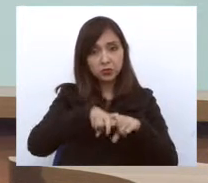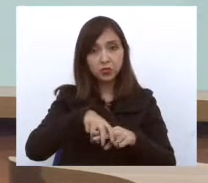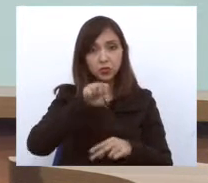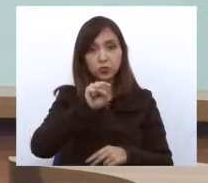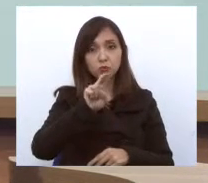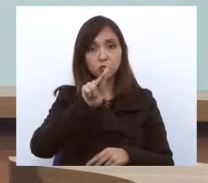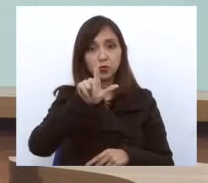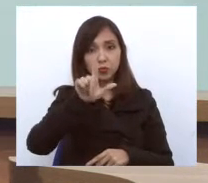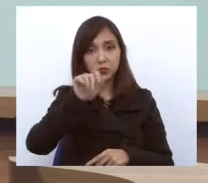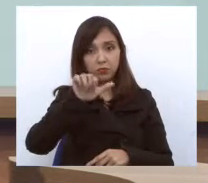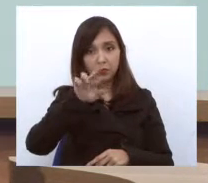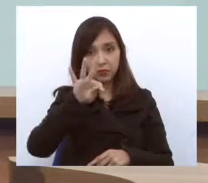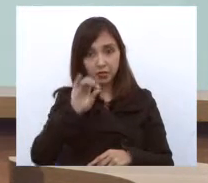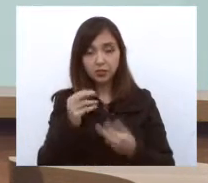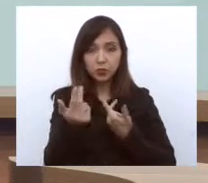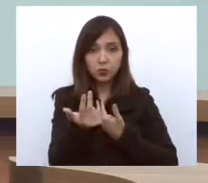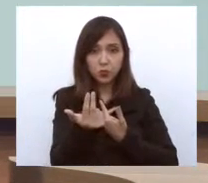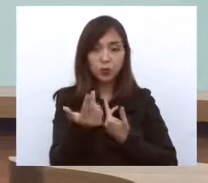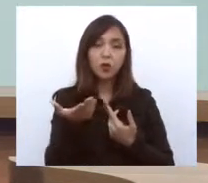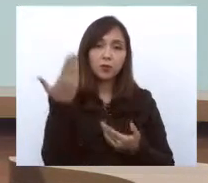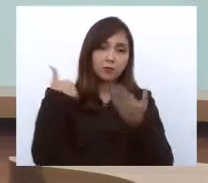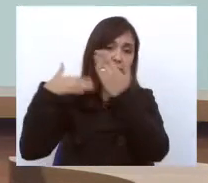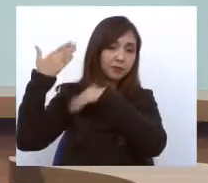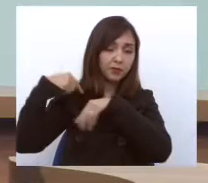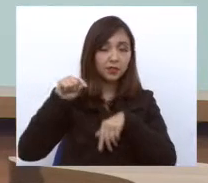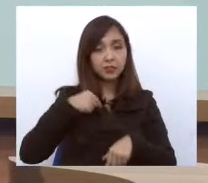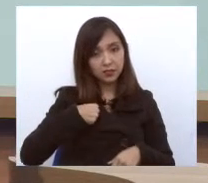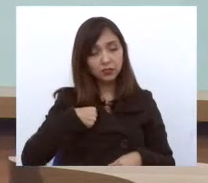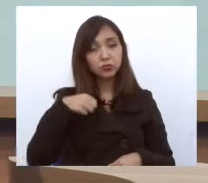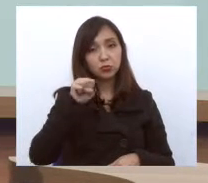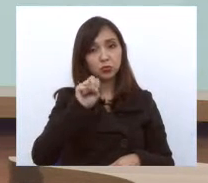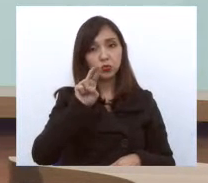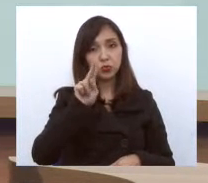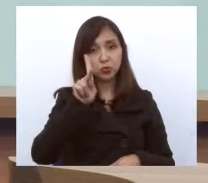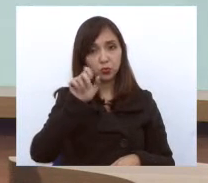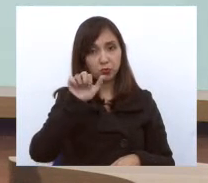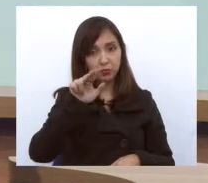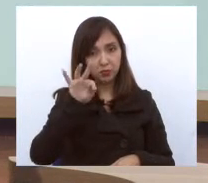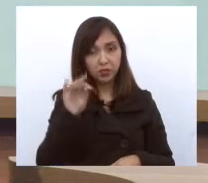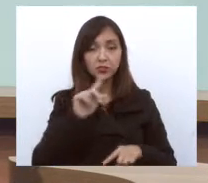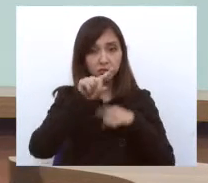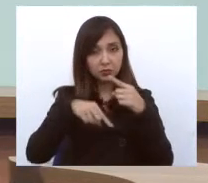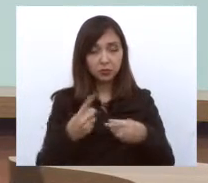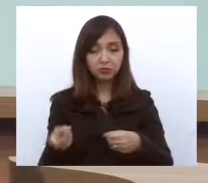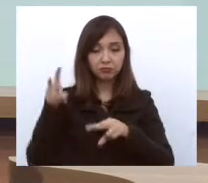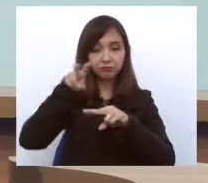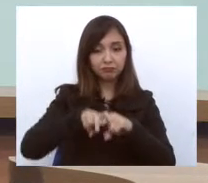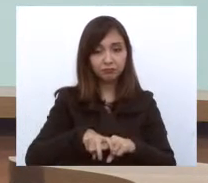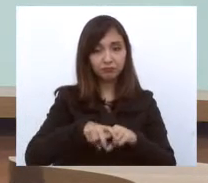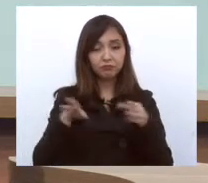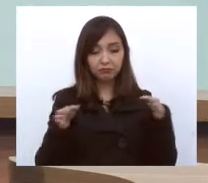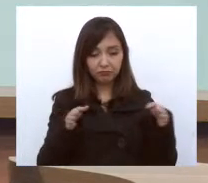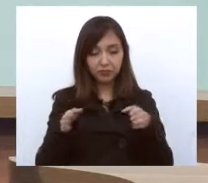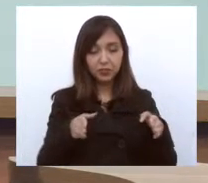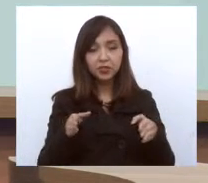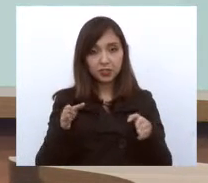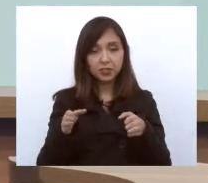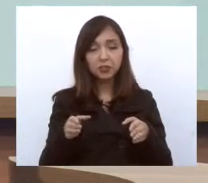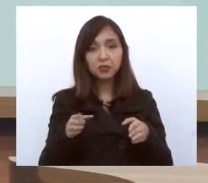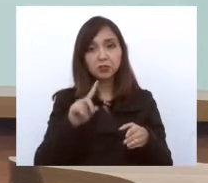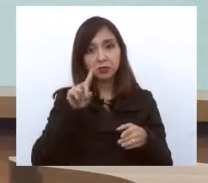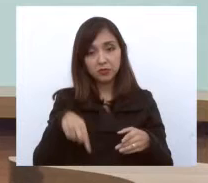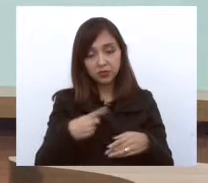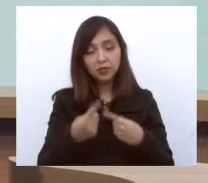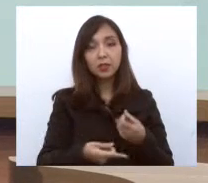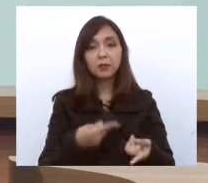como o vereador Paulo Sérgio, também em épocas passadas foi suplente e tomou esse assento também por período determinado como